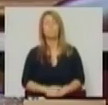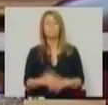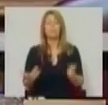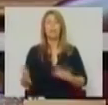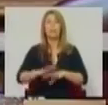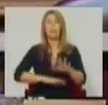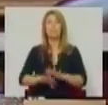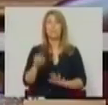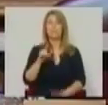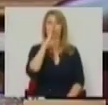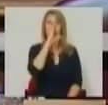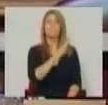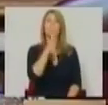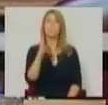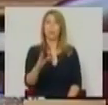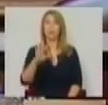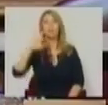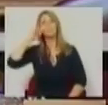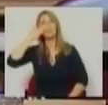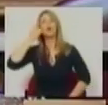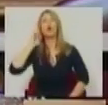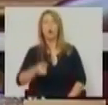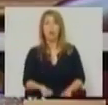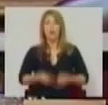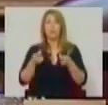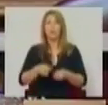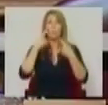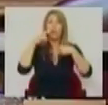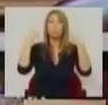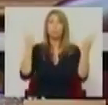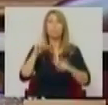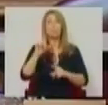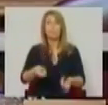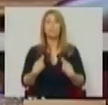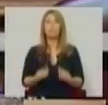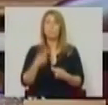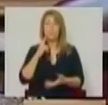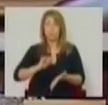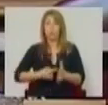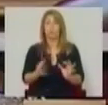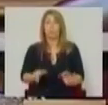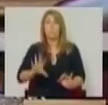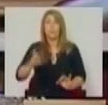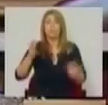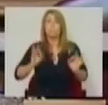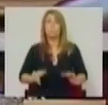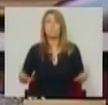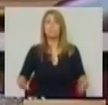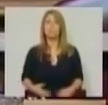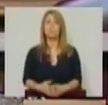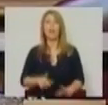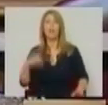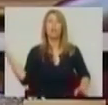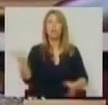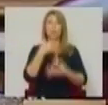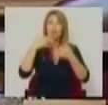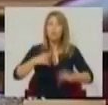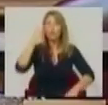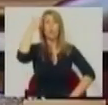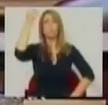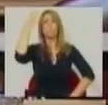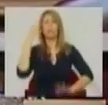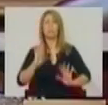este exercício à custa de investimento público e de despesas que são necessárias para o país. E já toda a gente compreendeu isto,